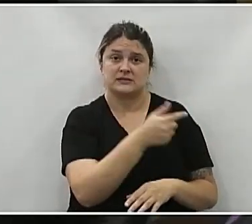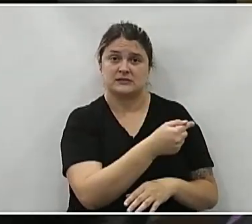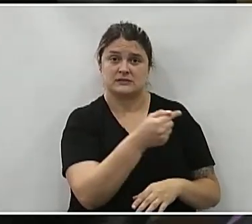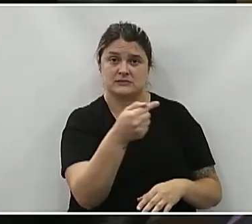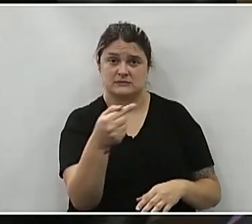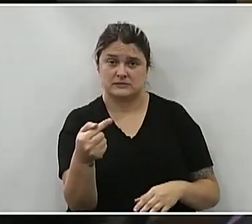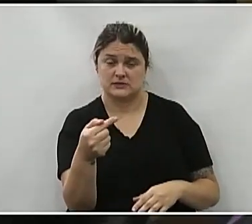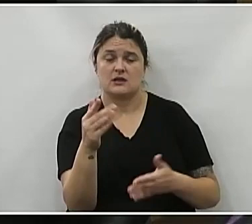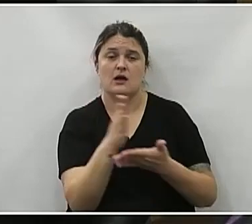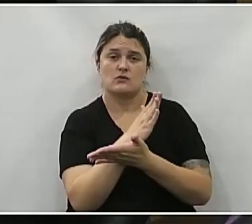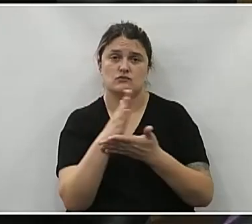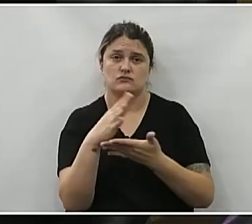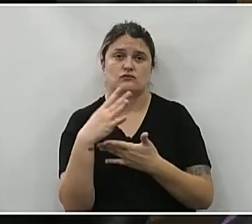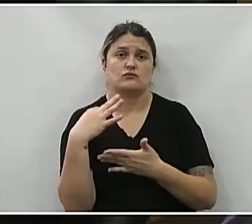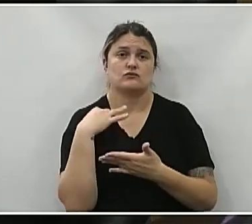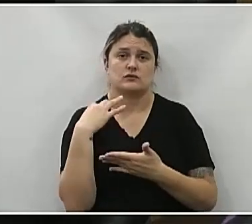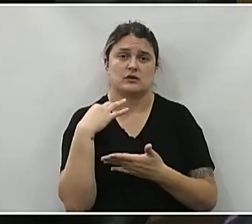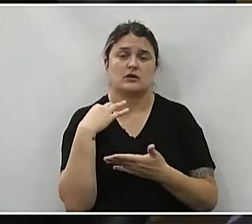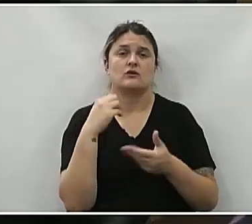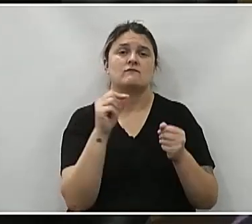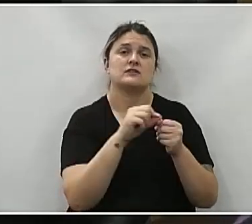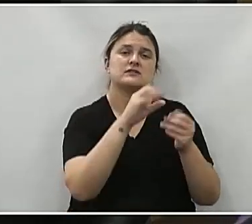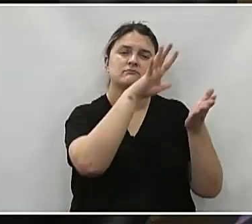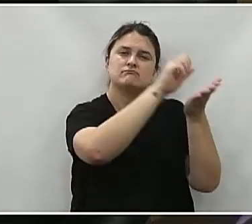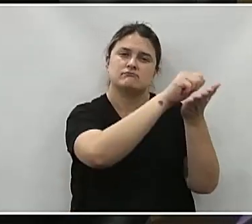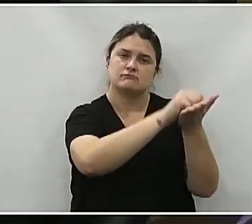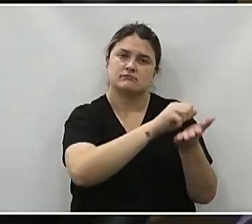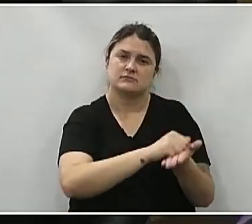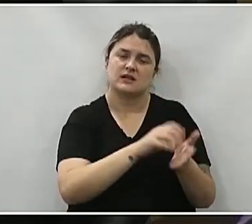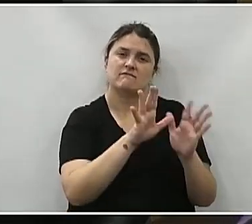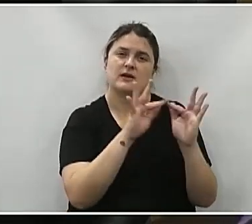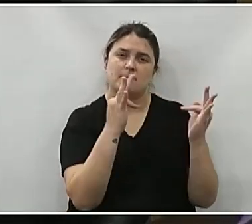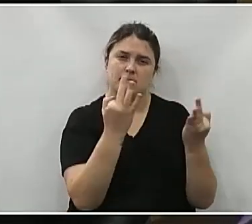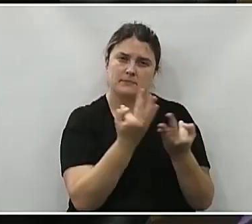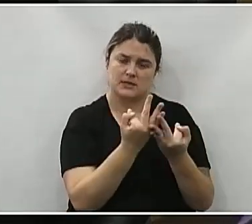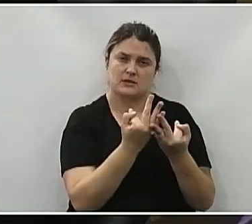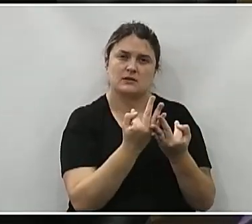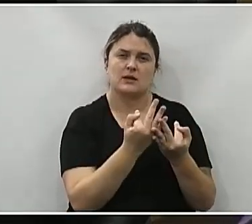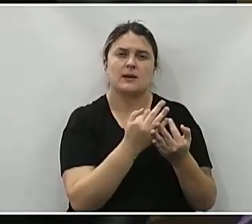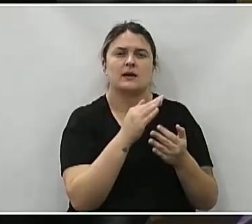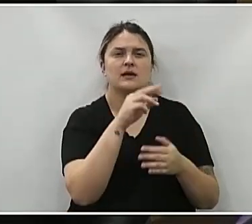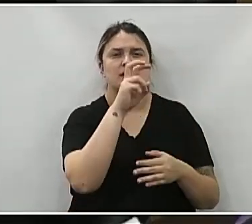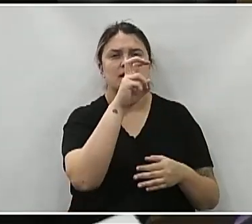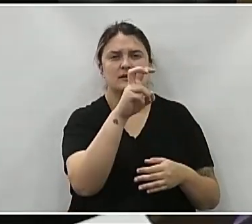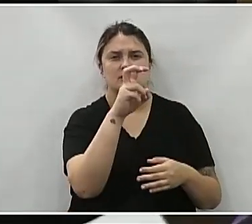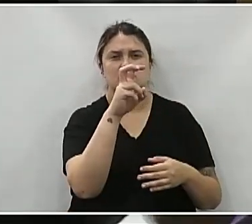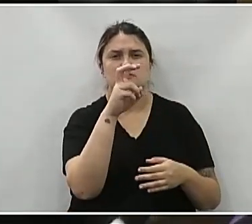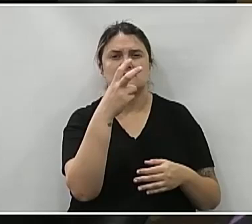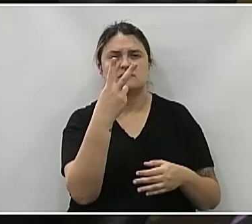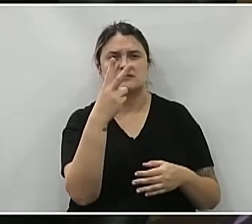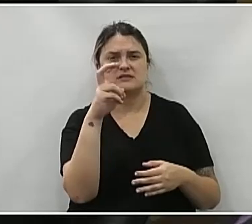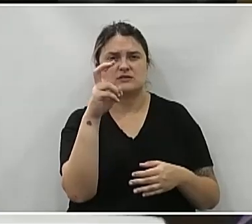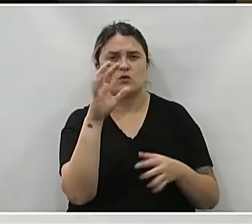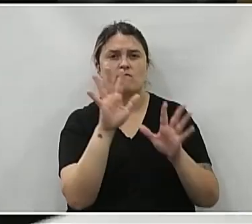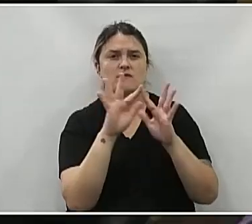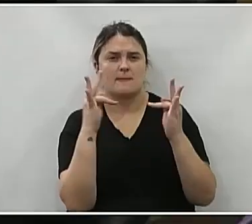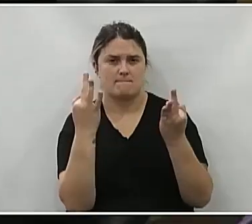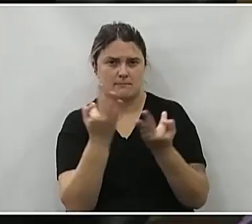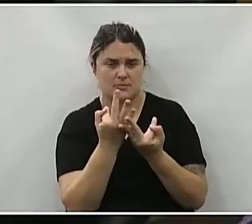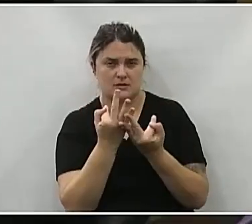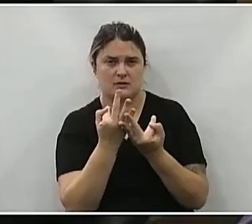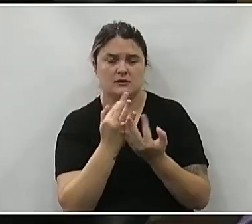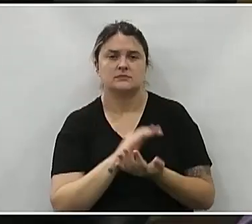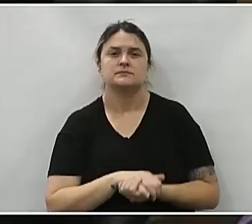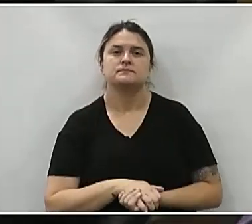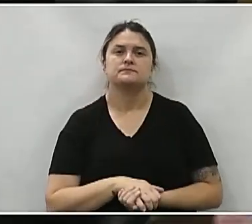semana alguns voluntários da adra estão fazendo o cadastramento de algumas famílias serão cadastrado 520 525 famílias